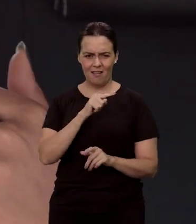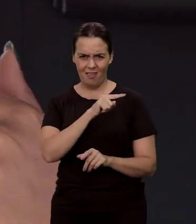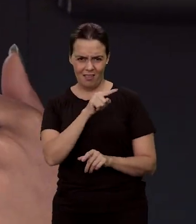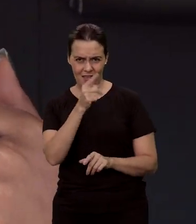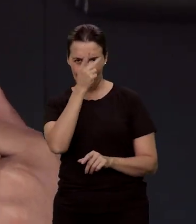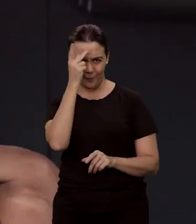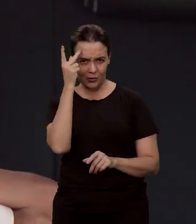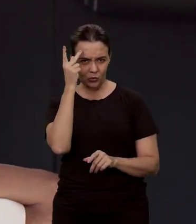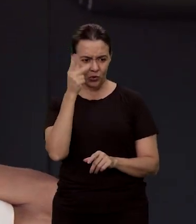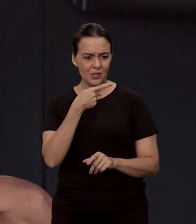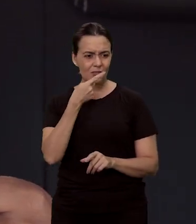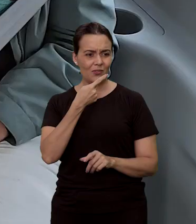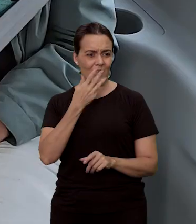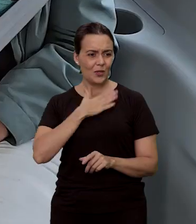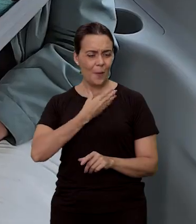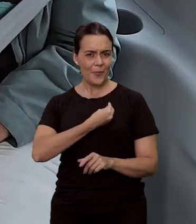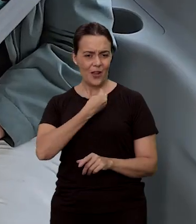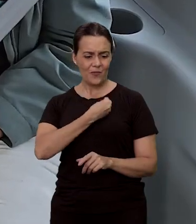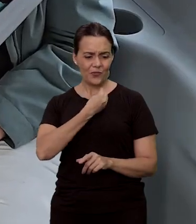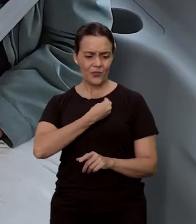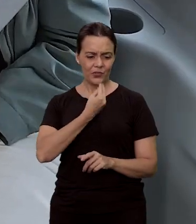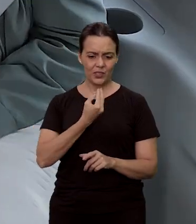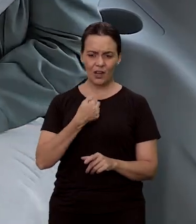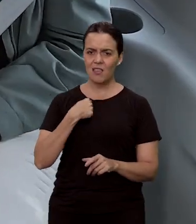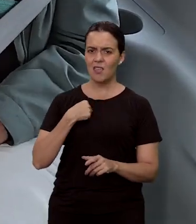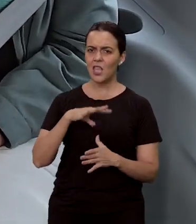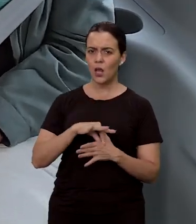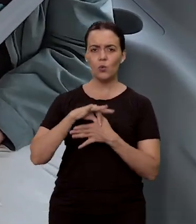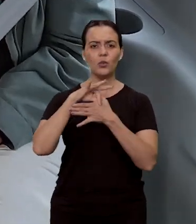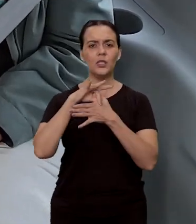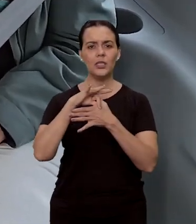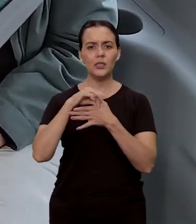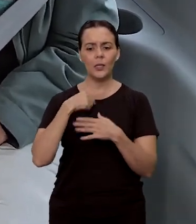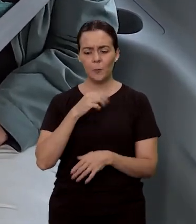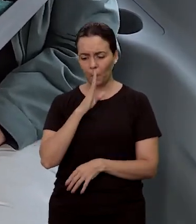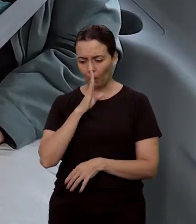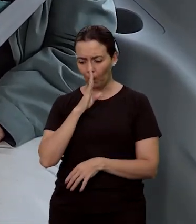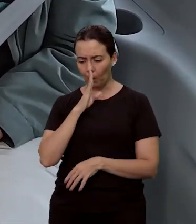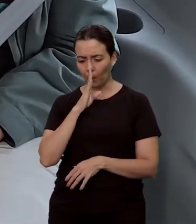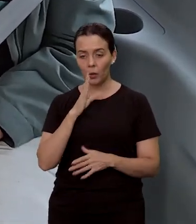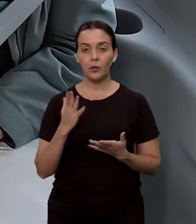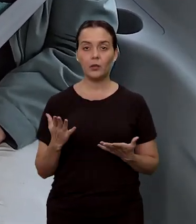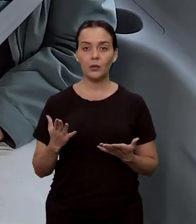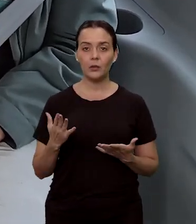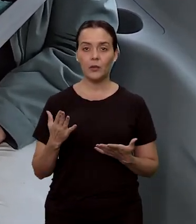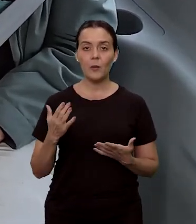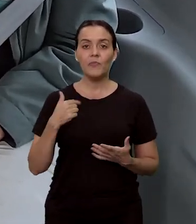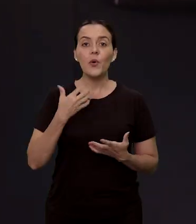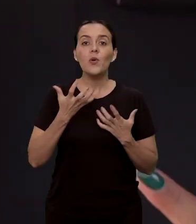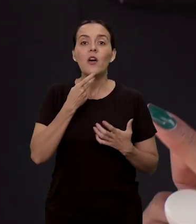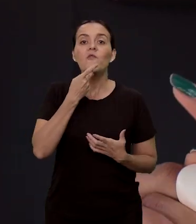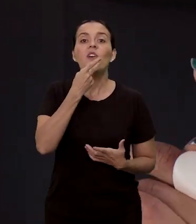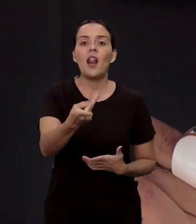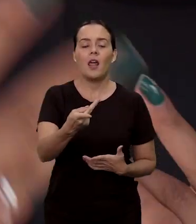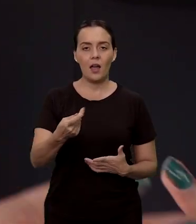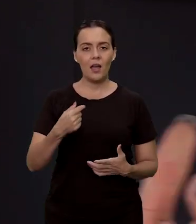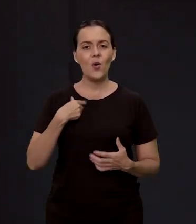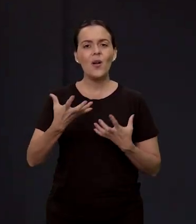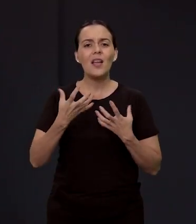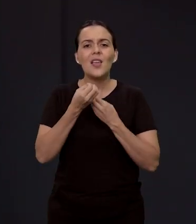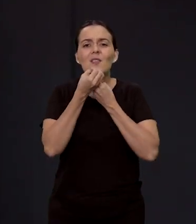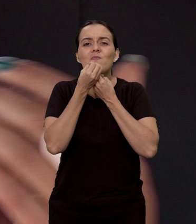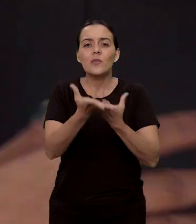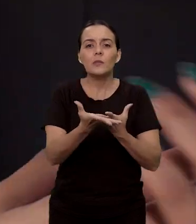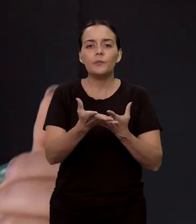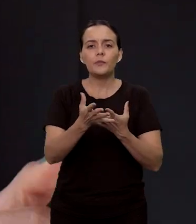da minha realidade, da minha comunidade. Cadê essas vozes, né? Cadê essas pessoas? O microfone não está nas nossas mãos. E aí, quando eu volto